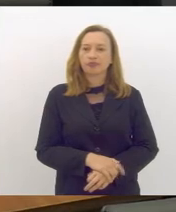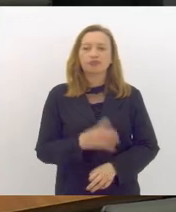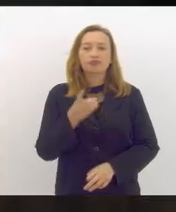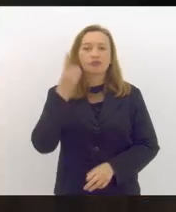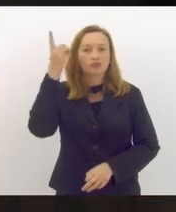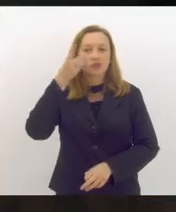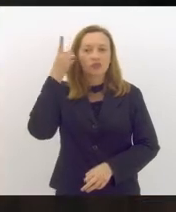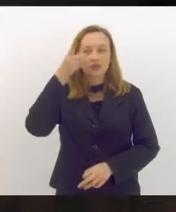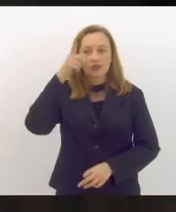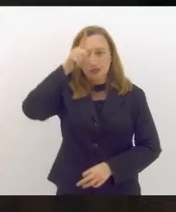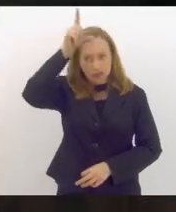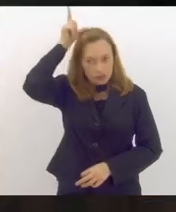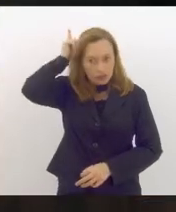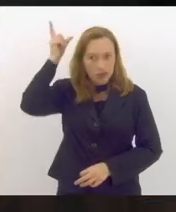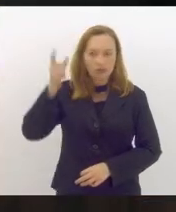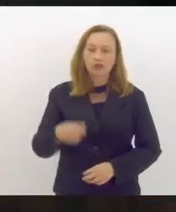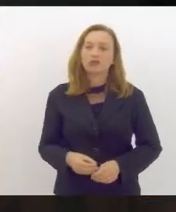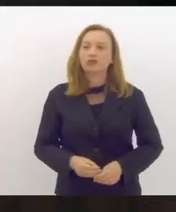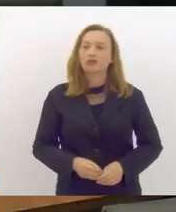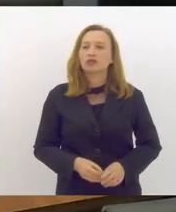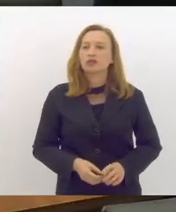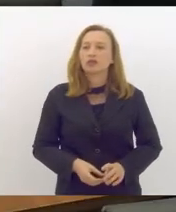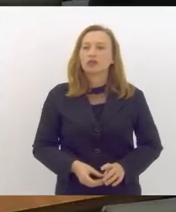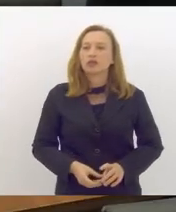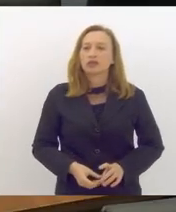Deputado Luiz Paulo.